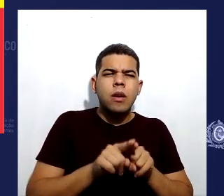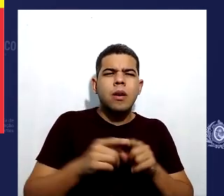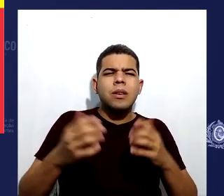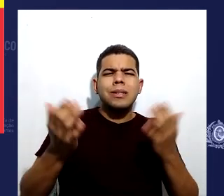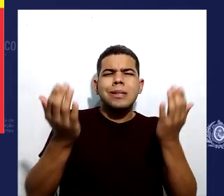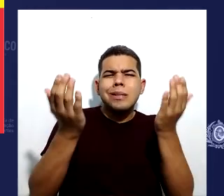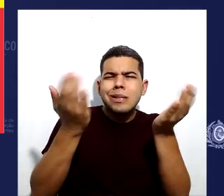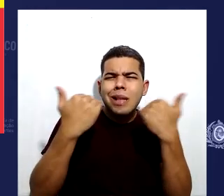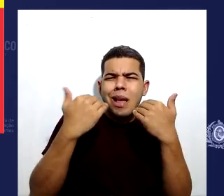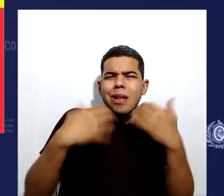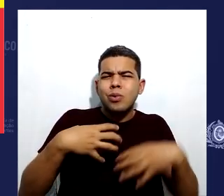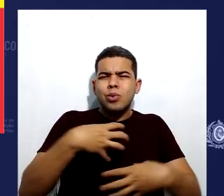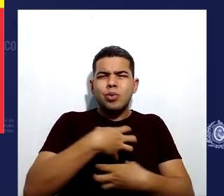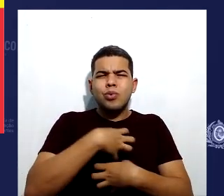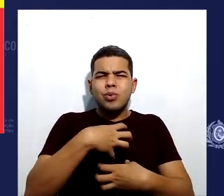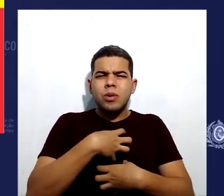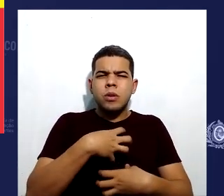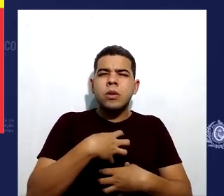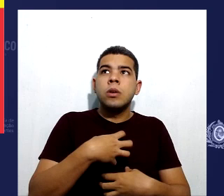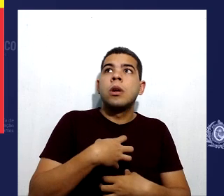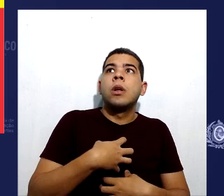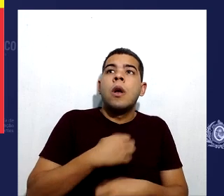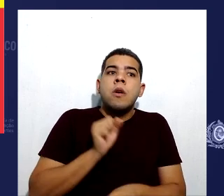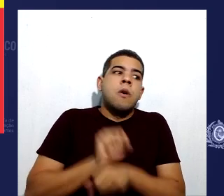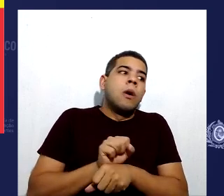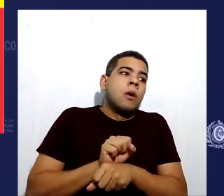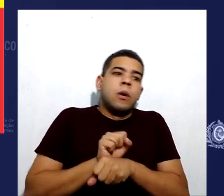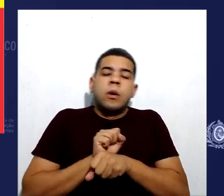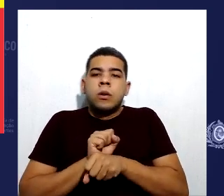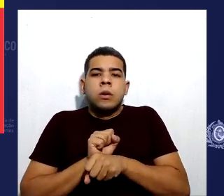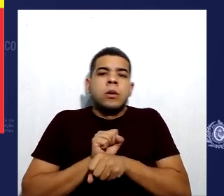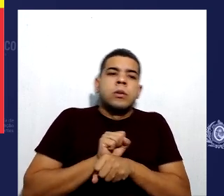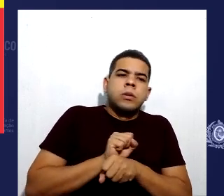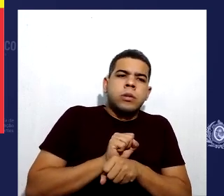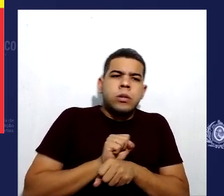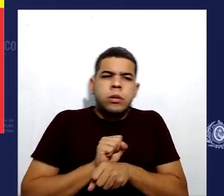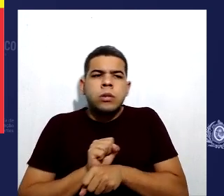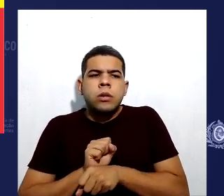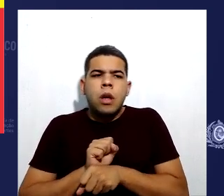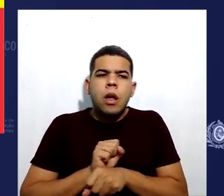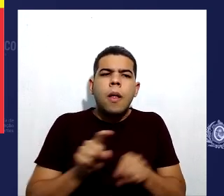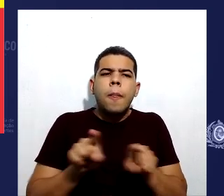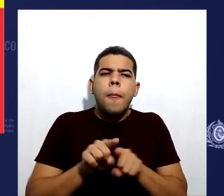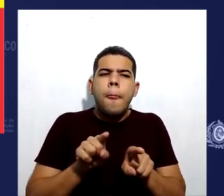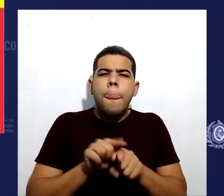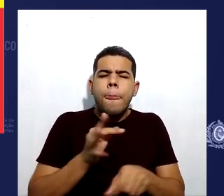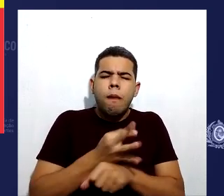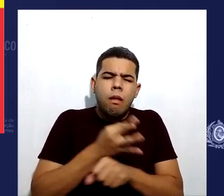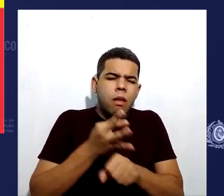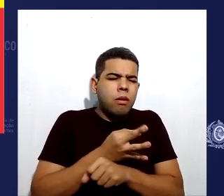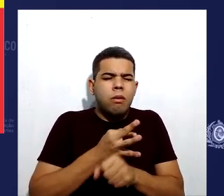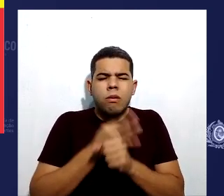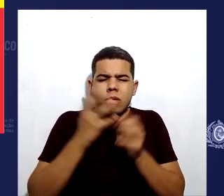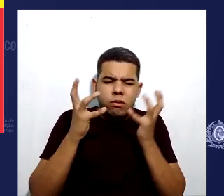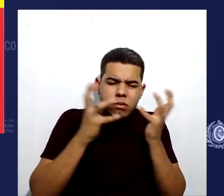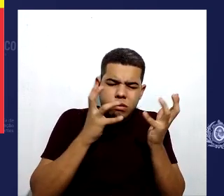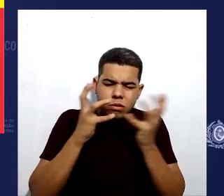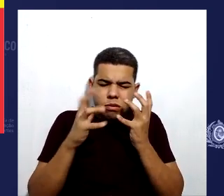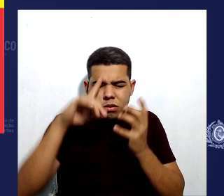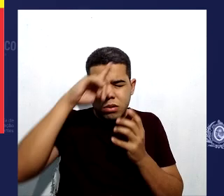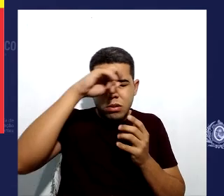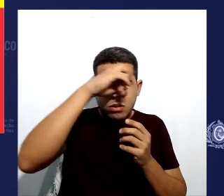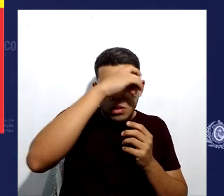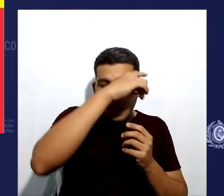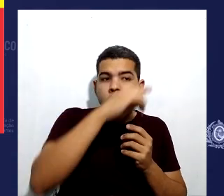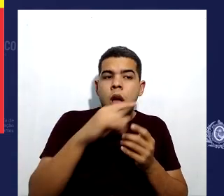e sintomas de abstinência, evidências da tolerância, vai ter um abandono